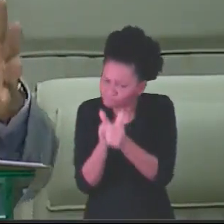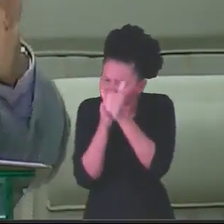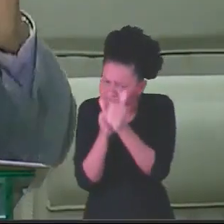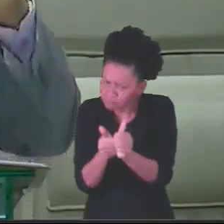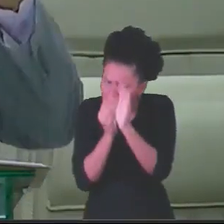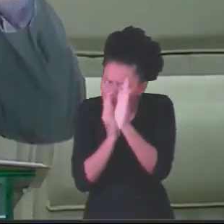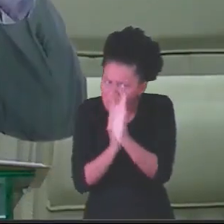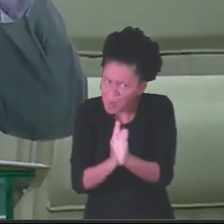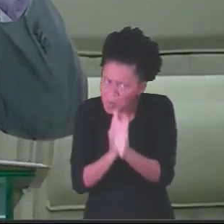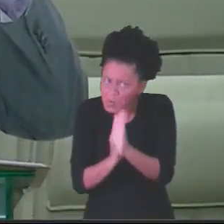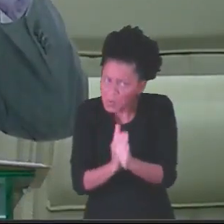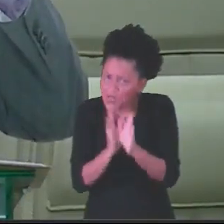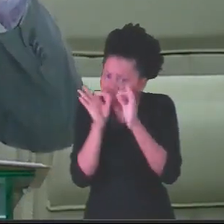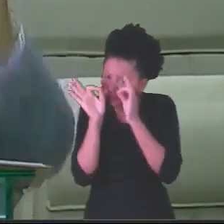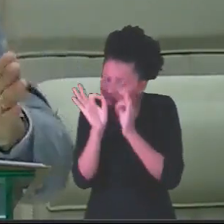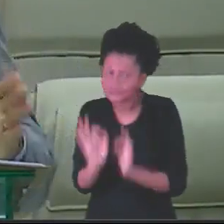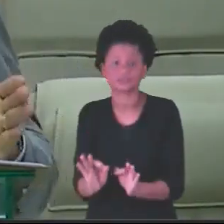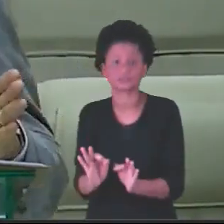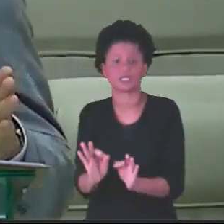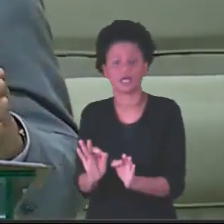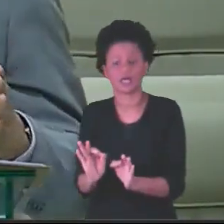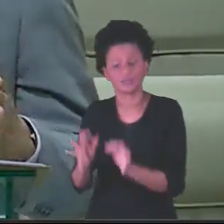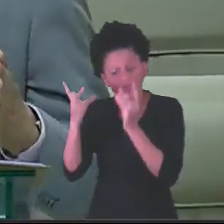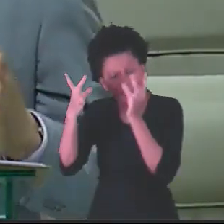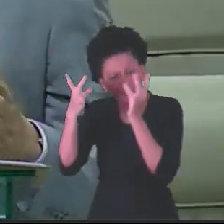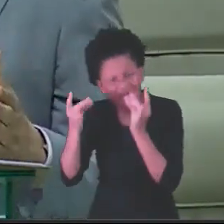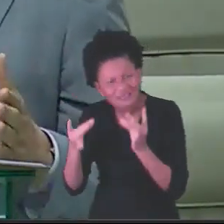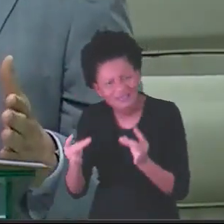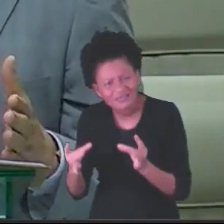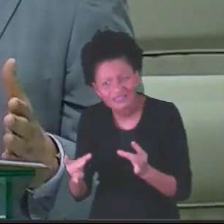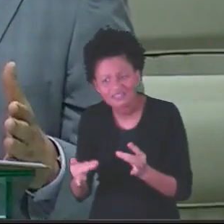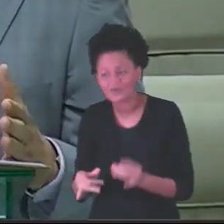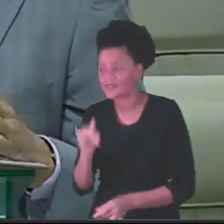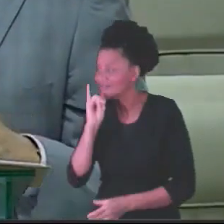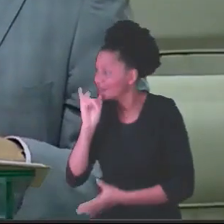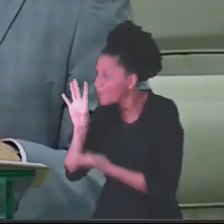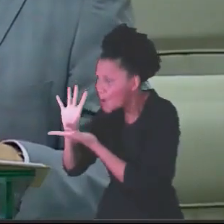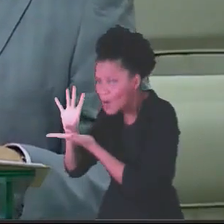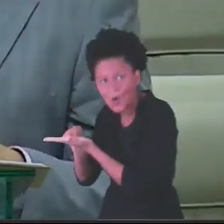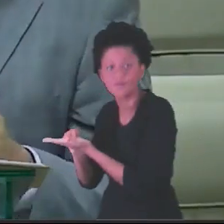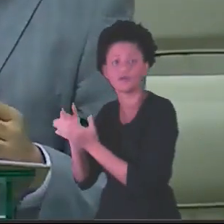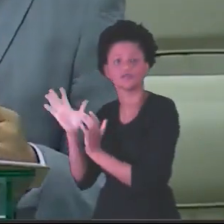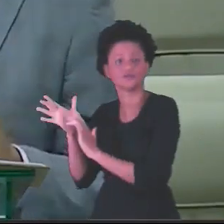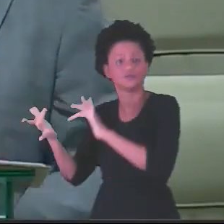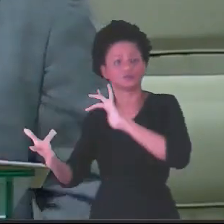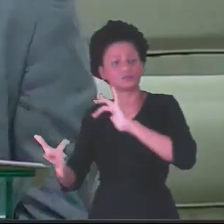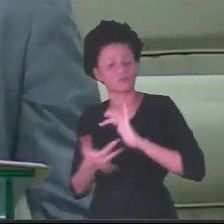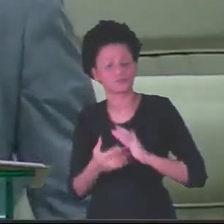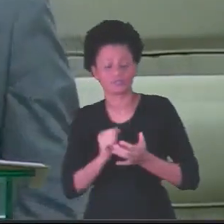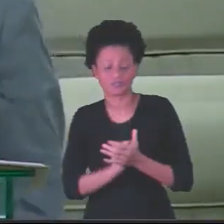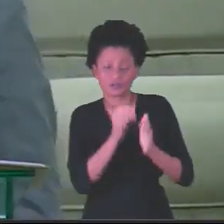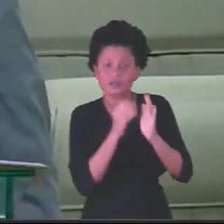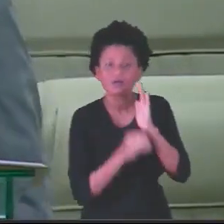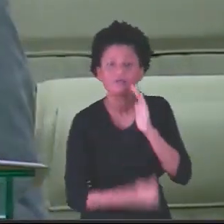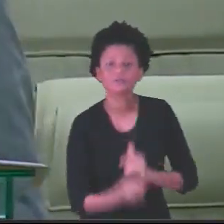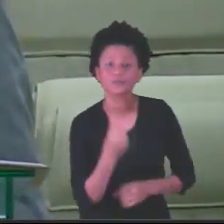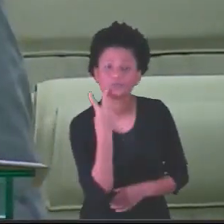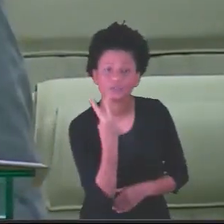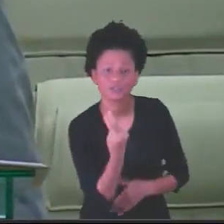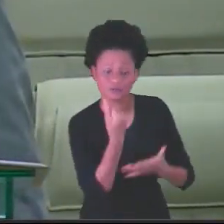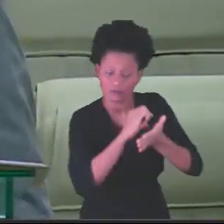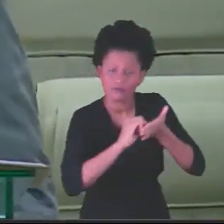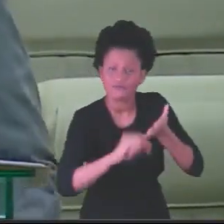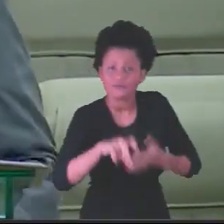de ver um seguir à risca o exemplo de cristo do capítulo 2 do